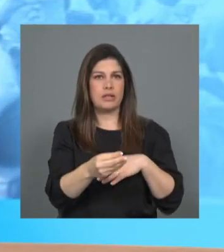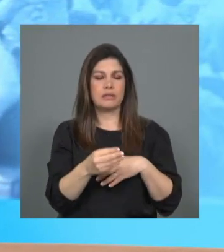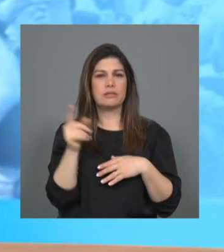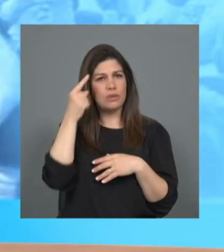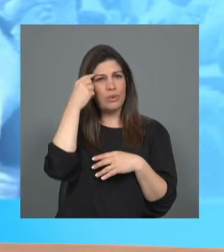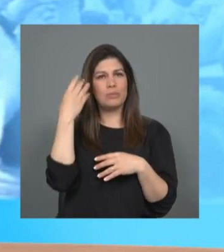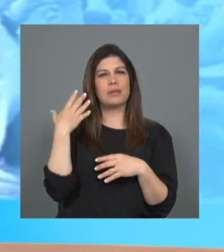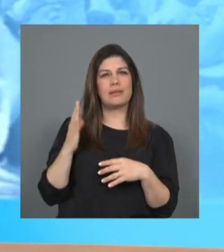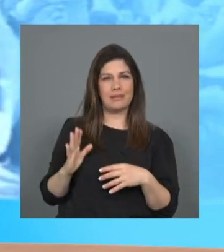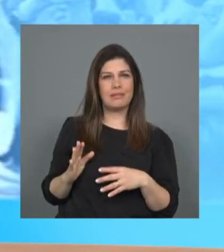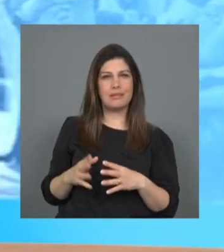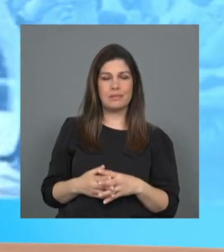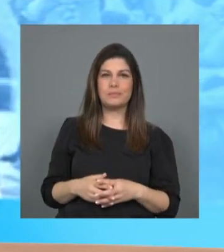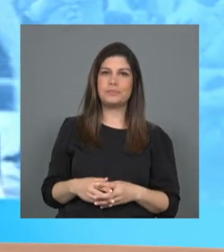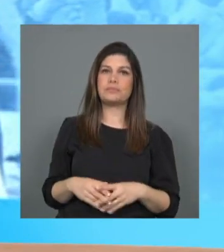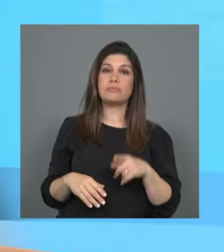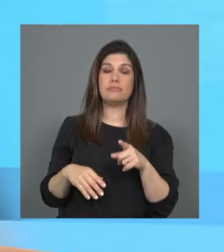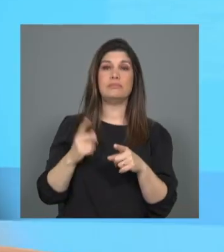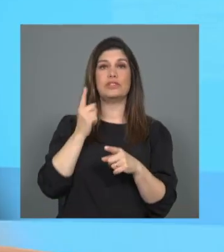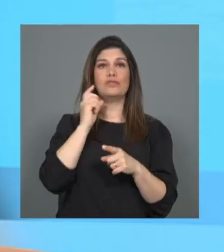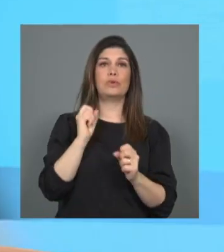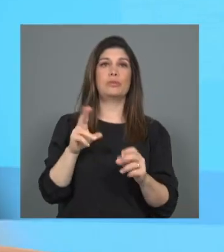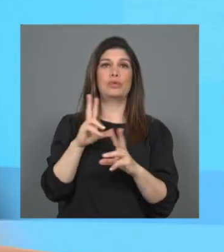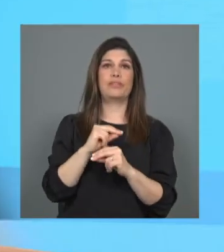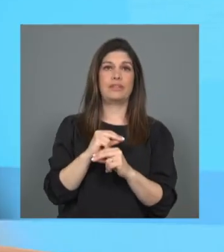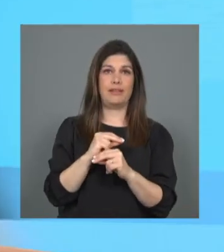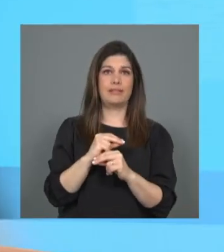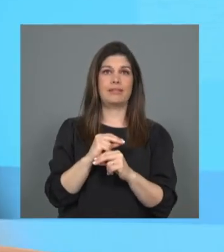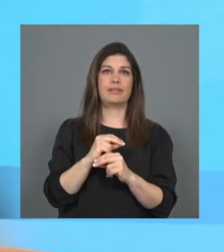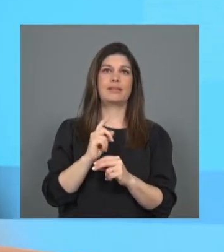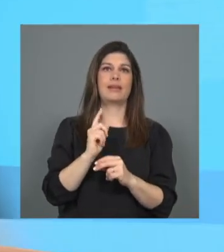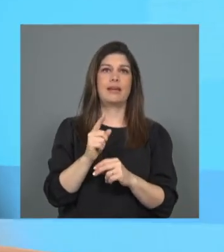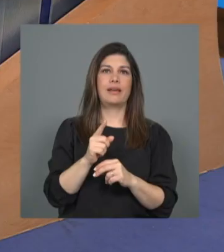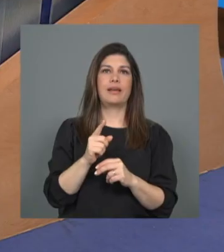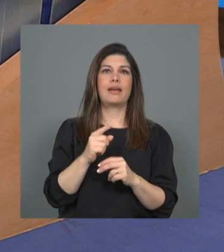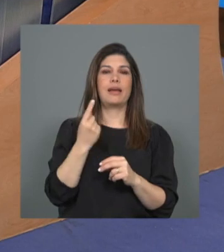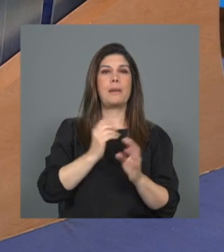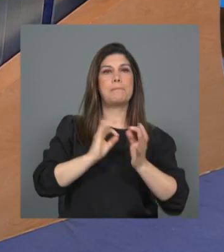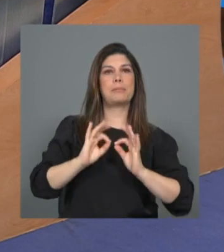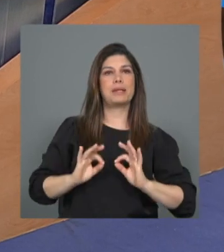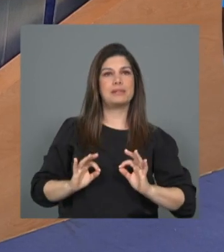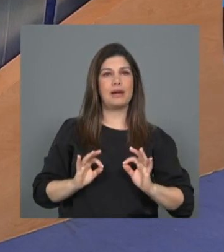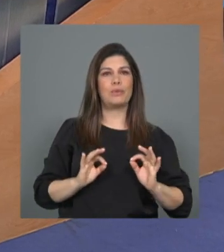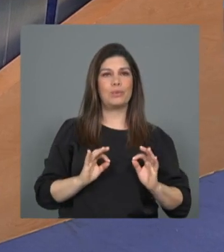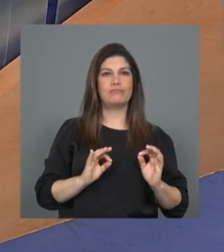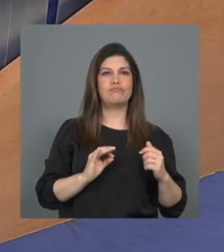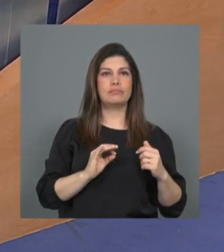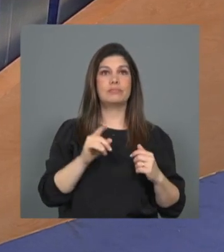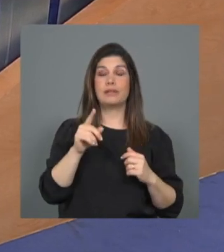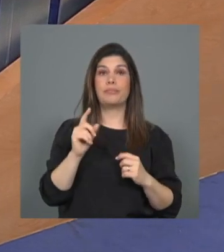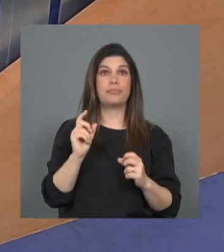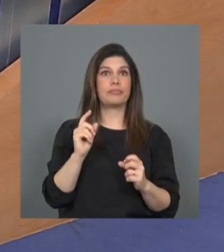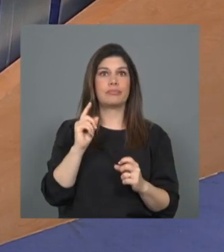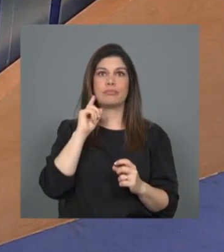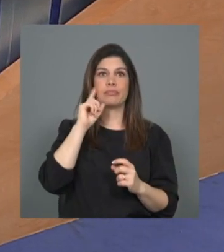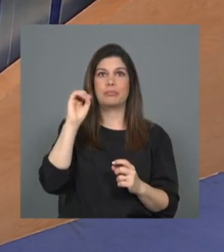Portanto, e essa foi uma das novidades também deste encontro, esse lançamento desse itinerário de preparação. Eu diria que foi a principal novidade.